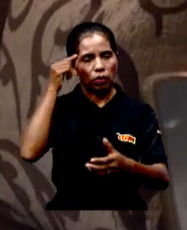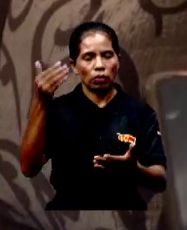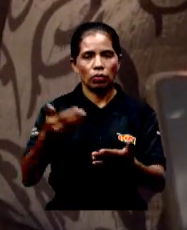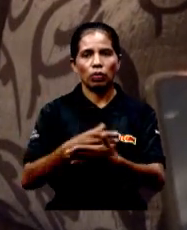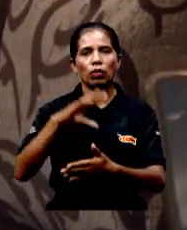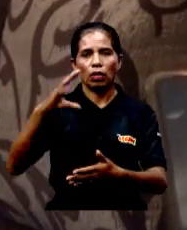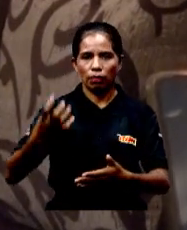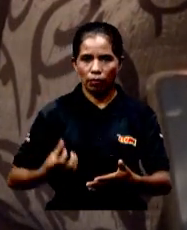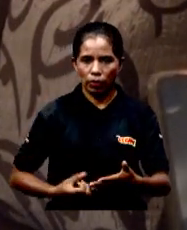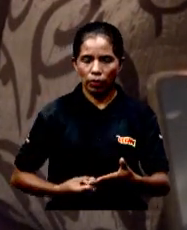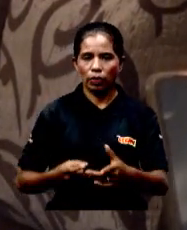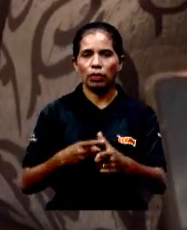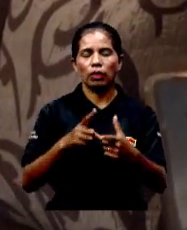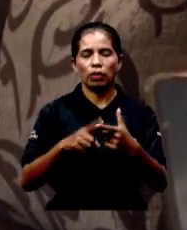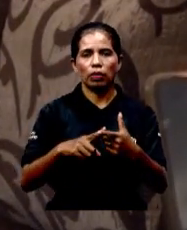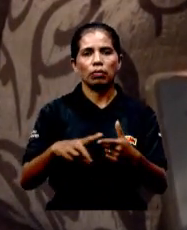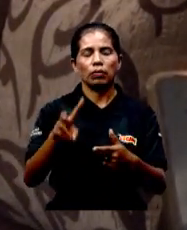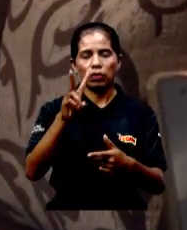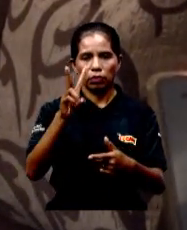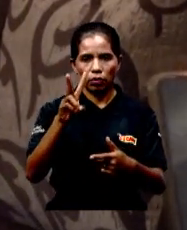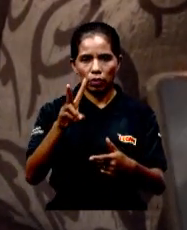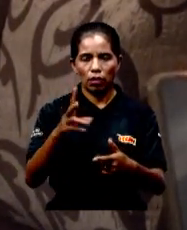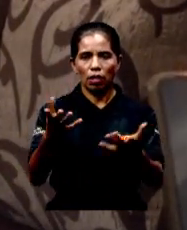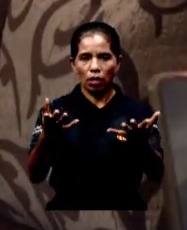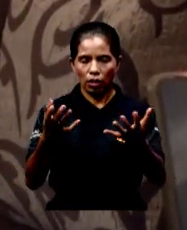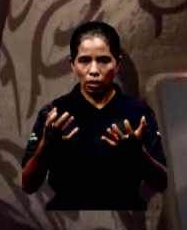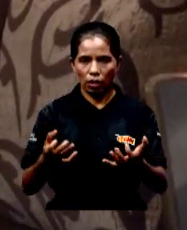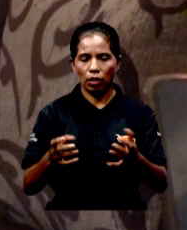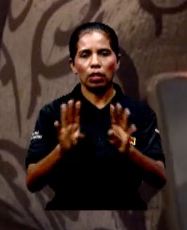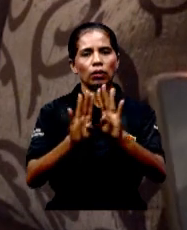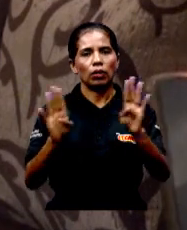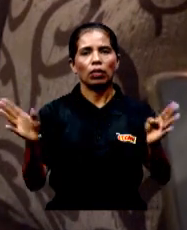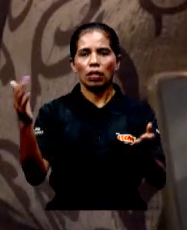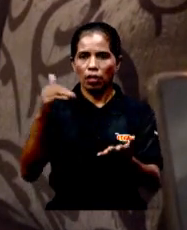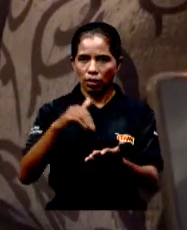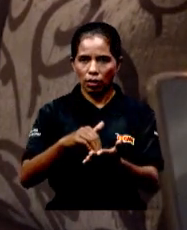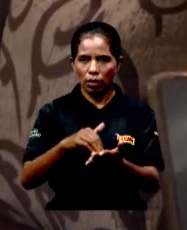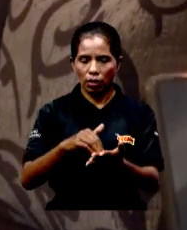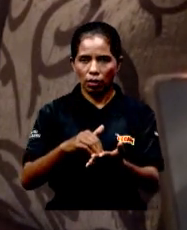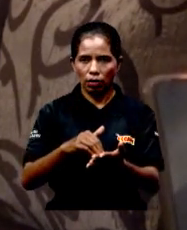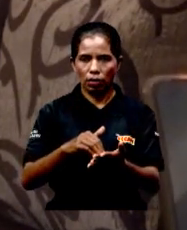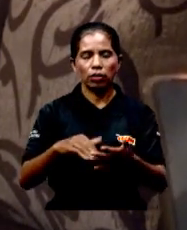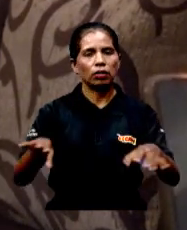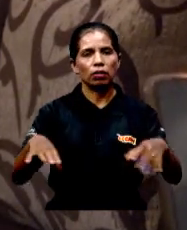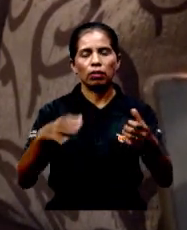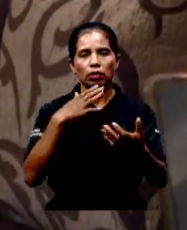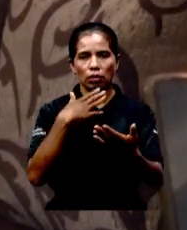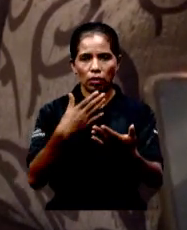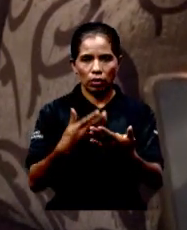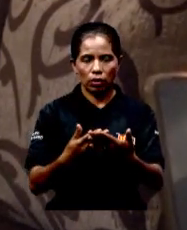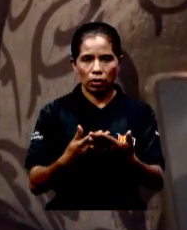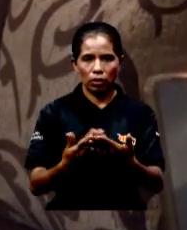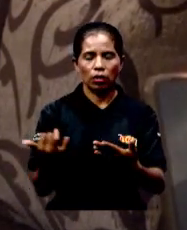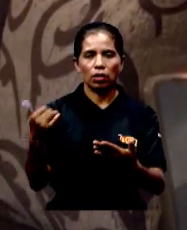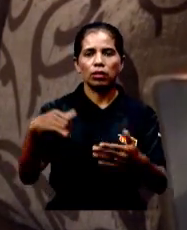cambodenian e segundo a tua cara reafirma ba commitmento ne ve que